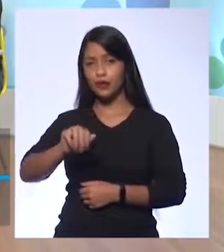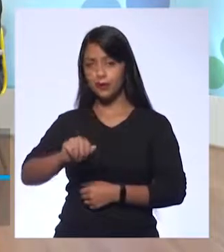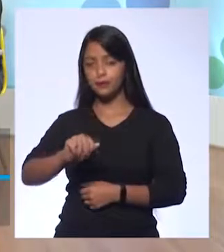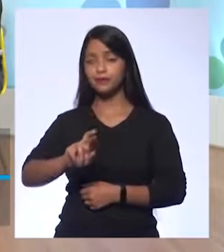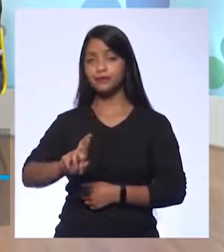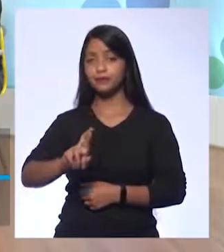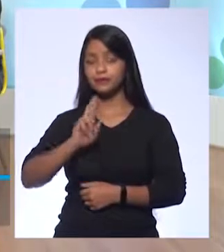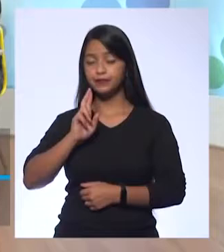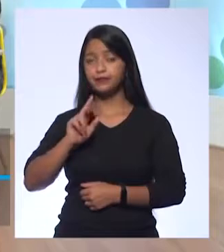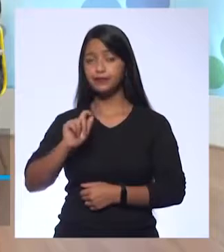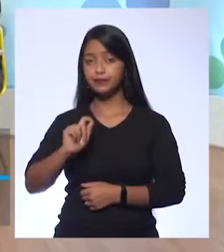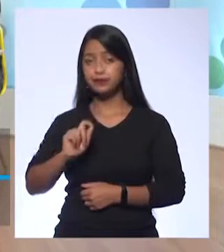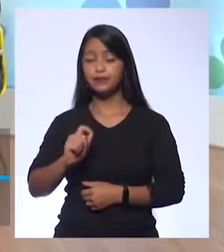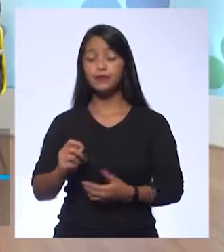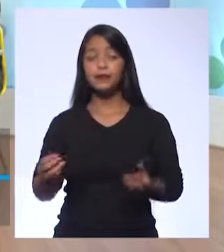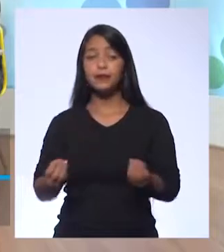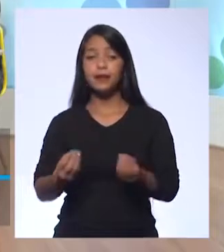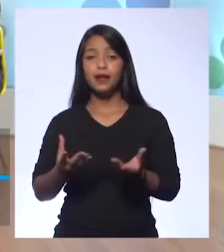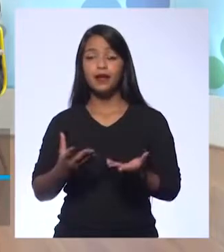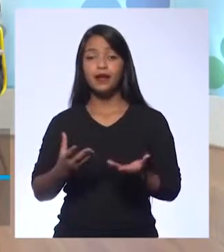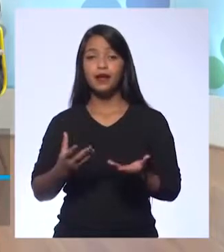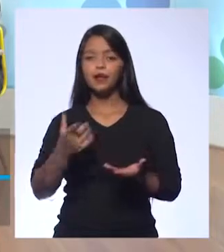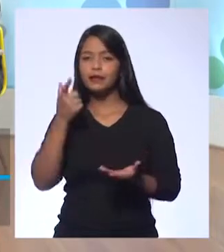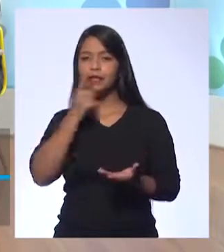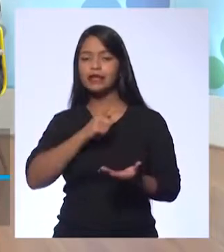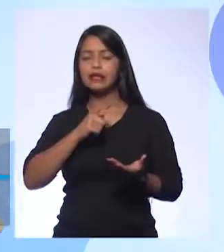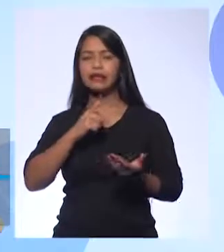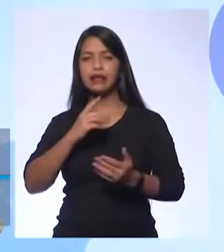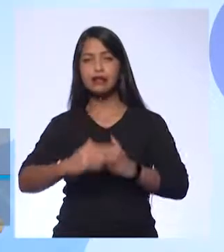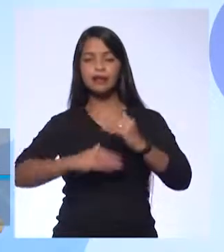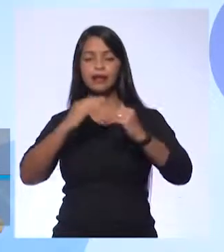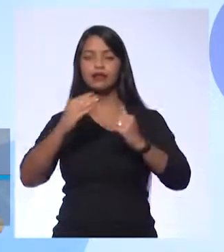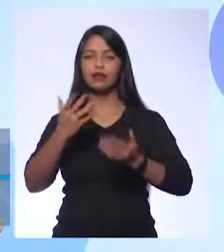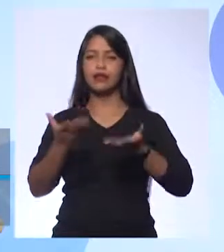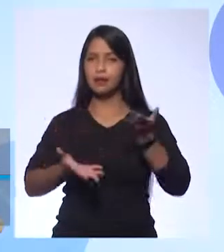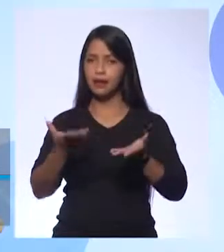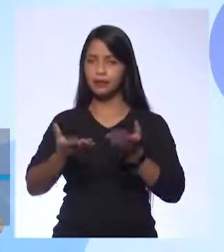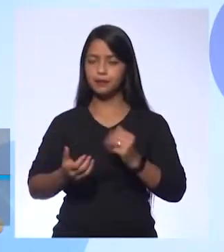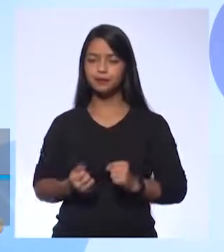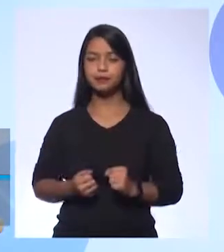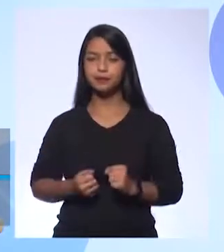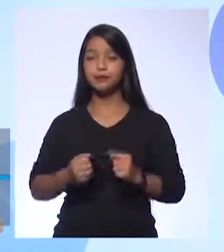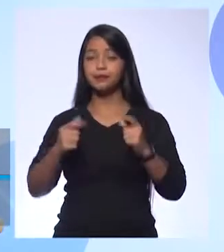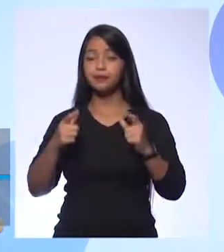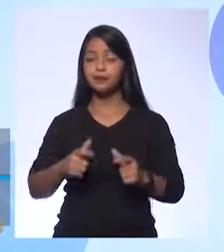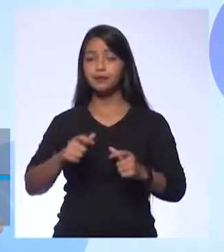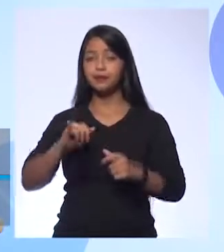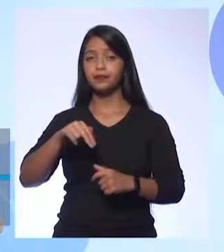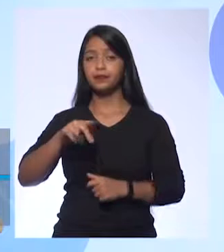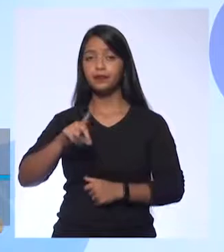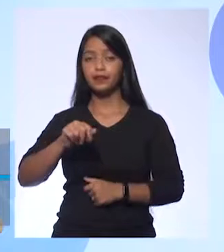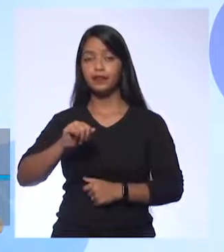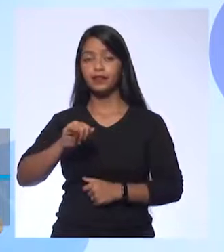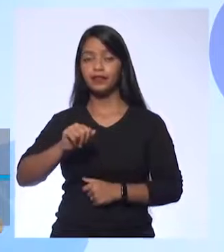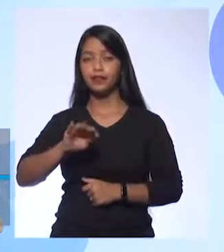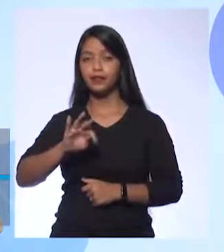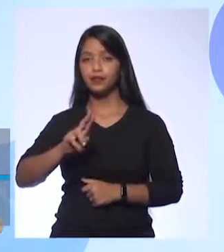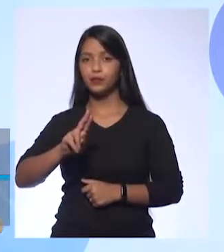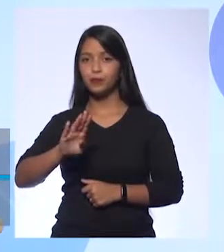para o crescimento equilibrado. Ele é lá de Indaiatuba. E a aluna Yasmin,